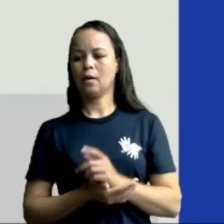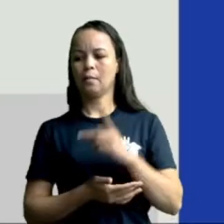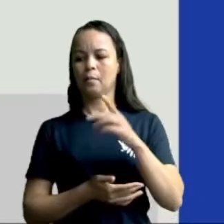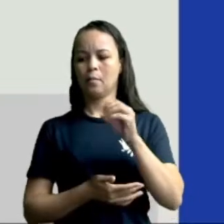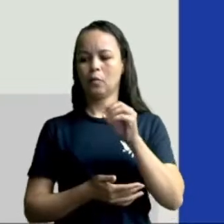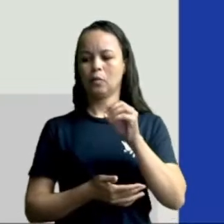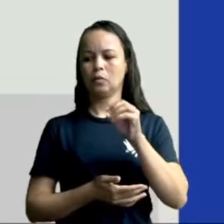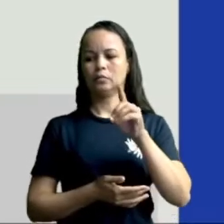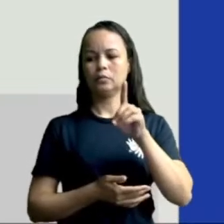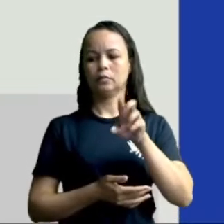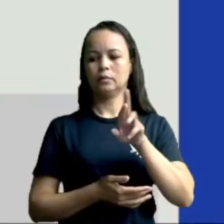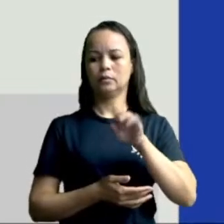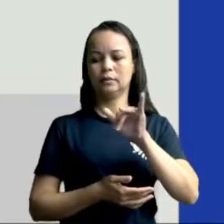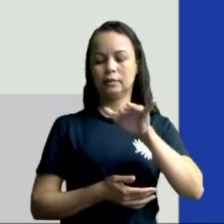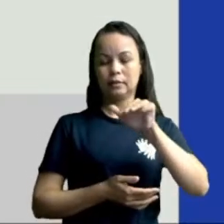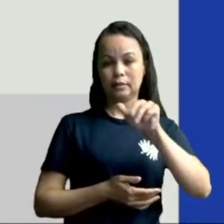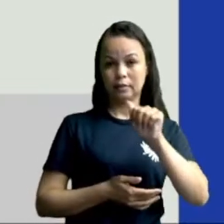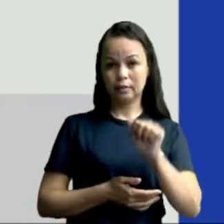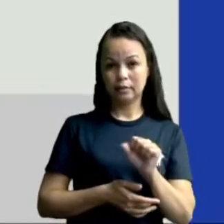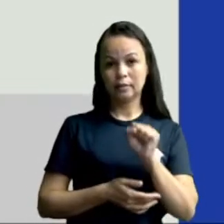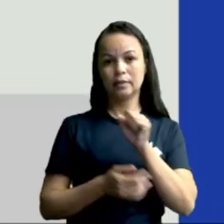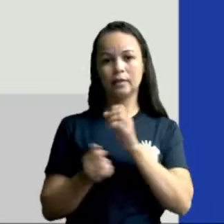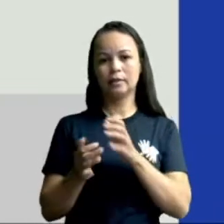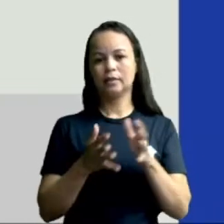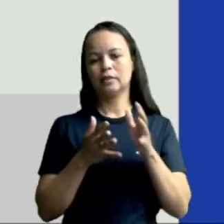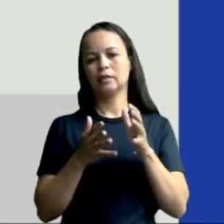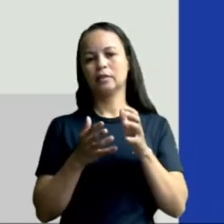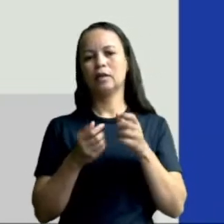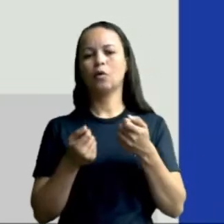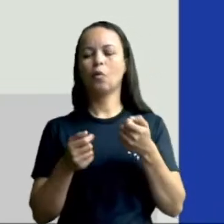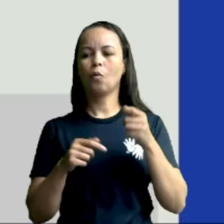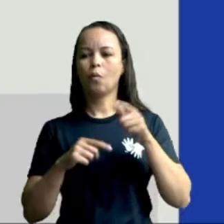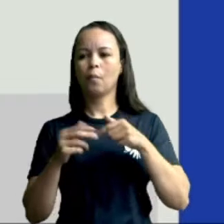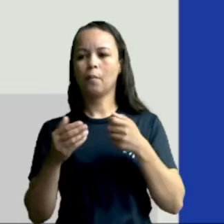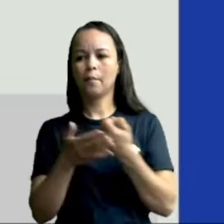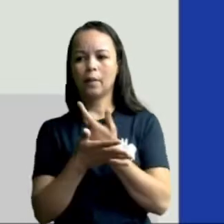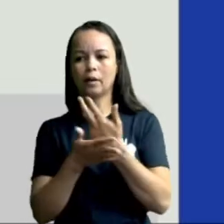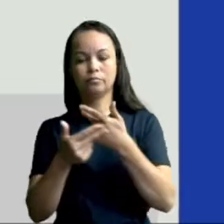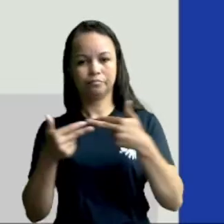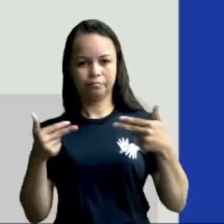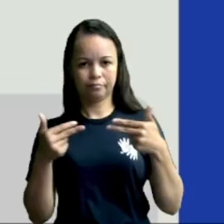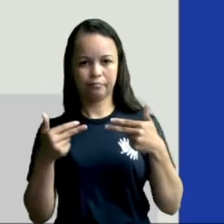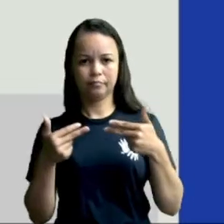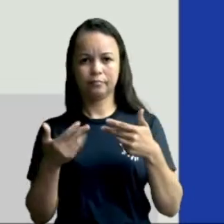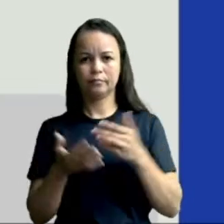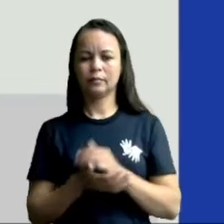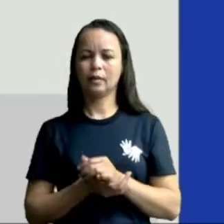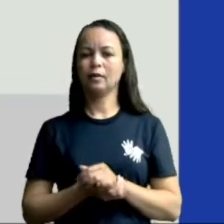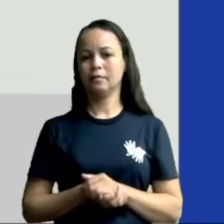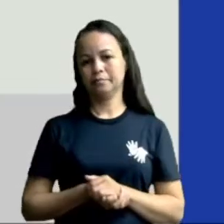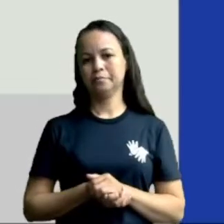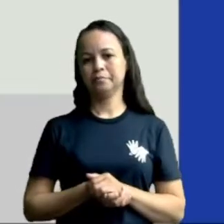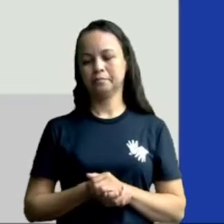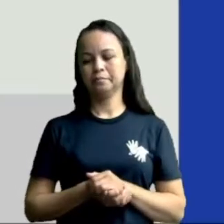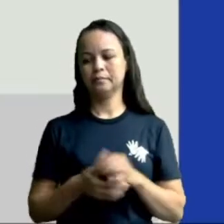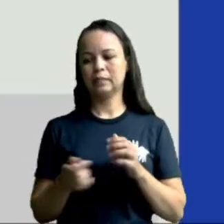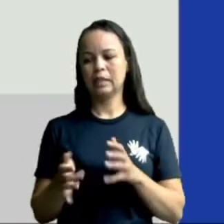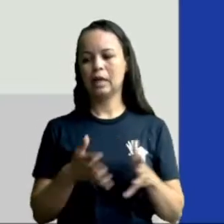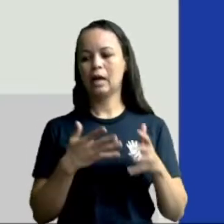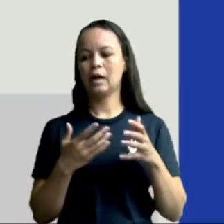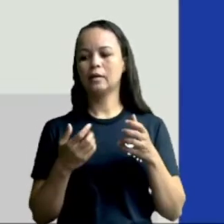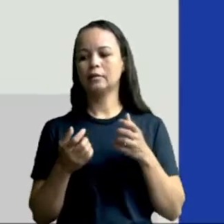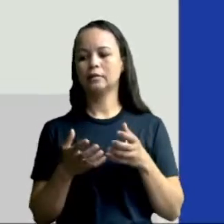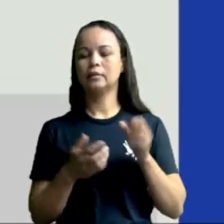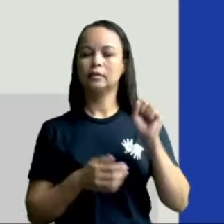postre? Aunque entonces debería ir ahora a comprar los ingredientes, ¿no? Me encantaría. Así que